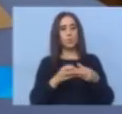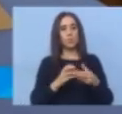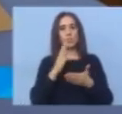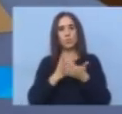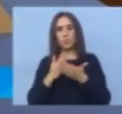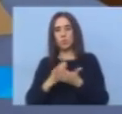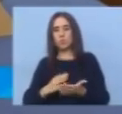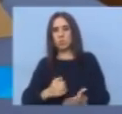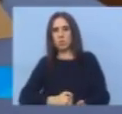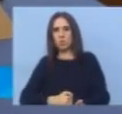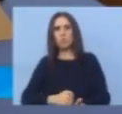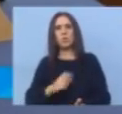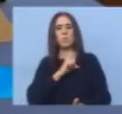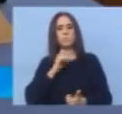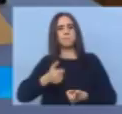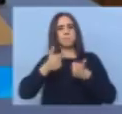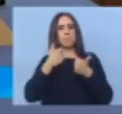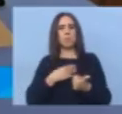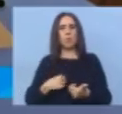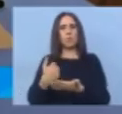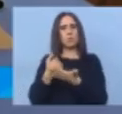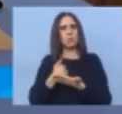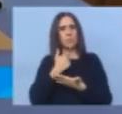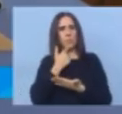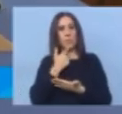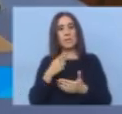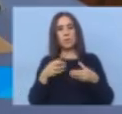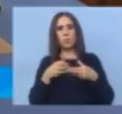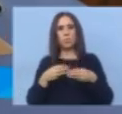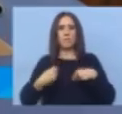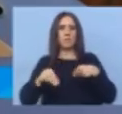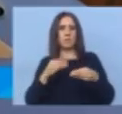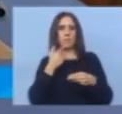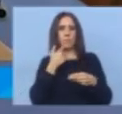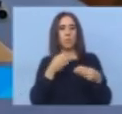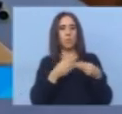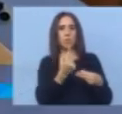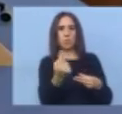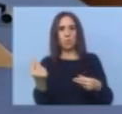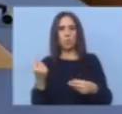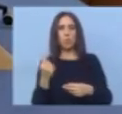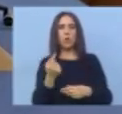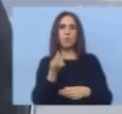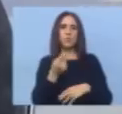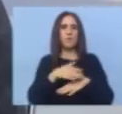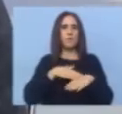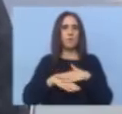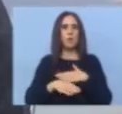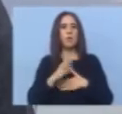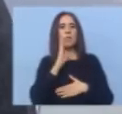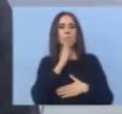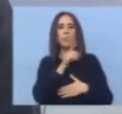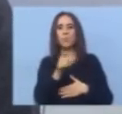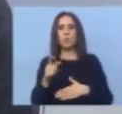apoia muito. E no fundo esses núcleos também são muito flexíveis. Cada núcleo procura fazer um bocado, vai de acordo às suas